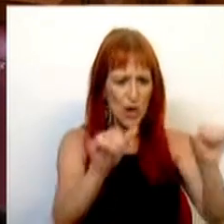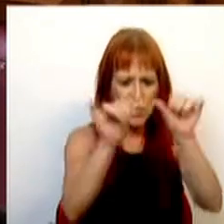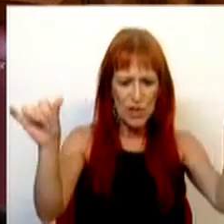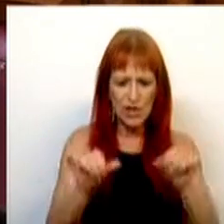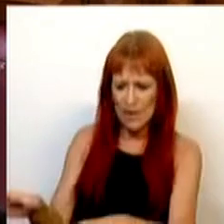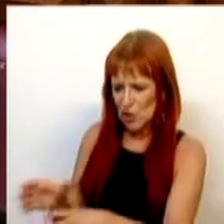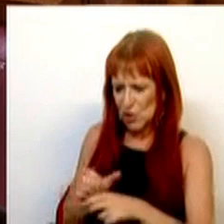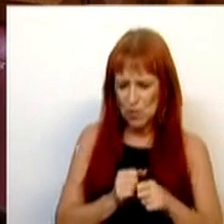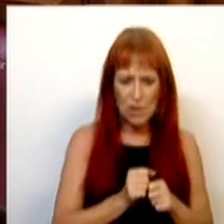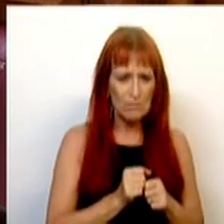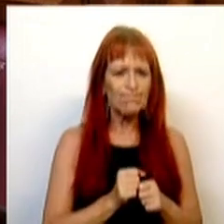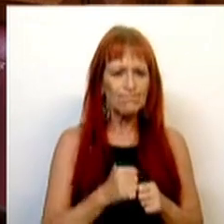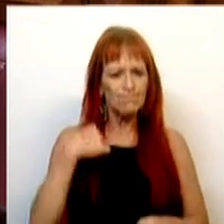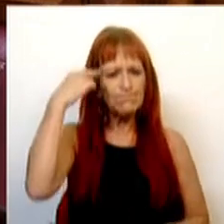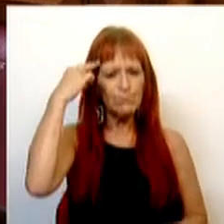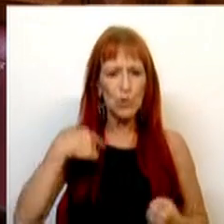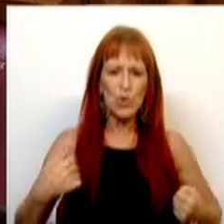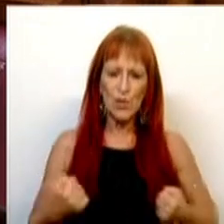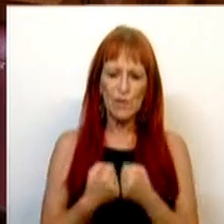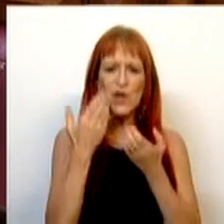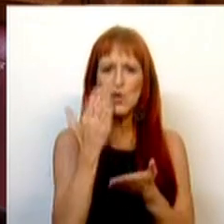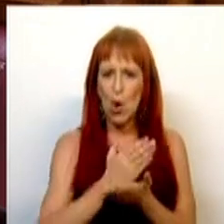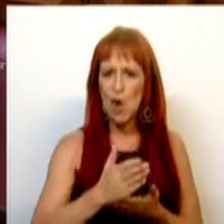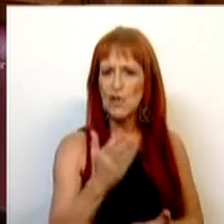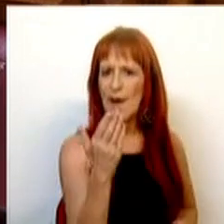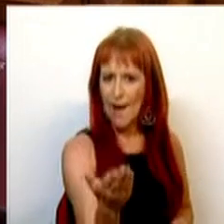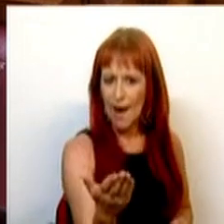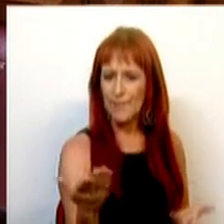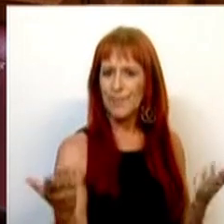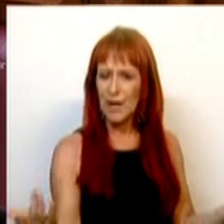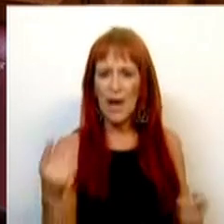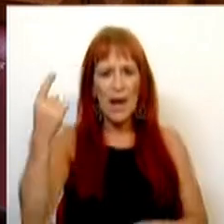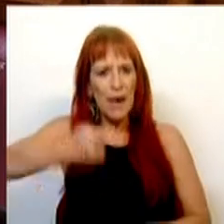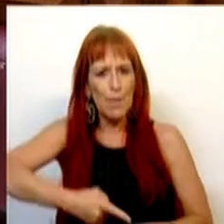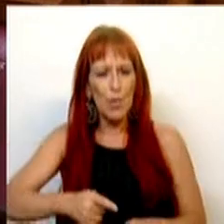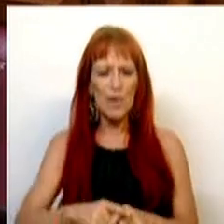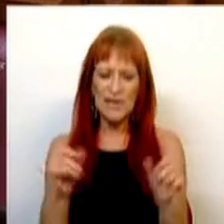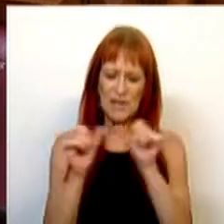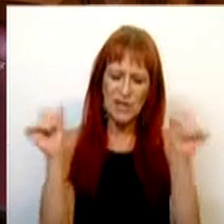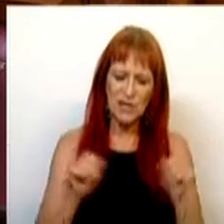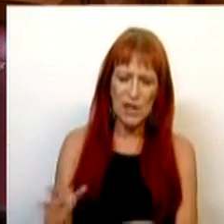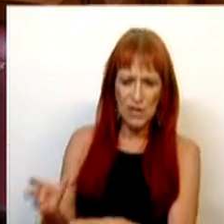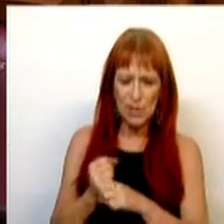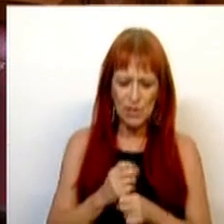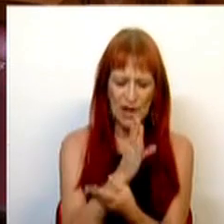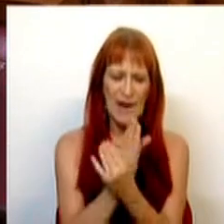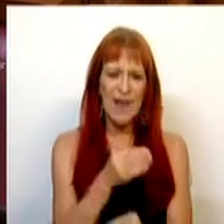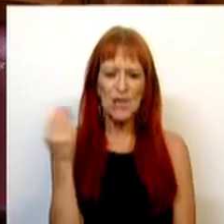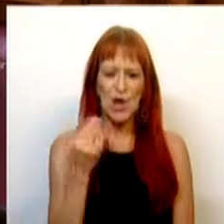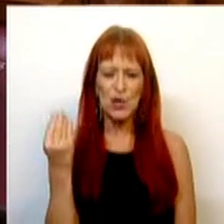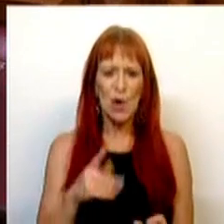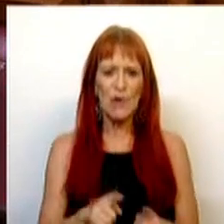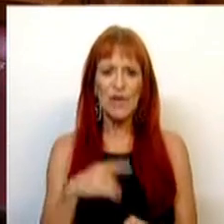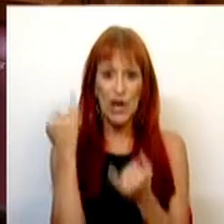de acolhimento, estamos cientes dos desafios que temos pela frente. Assim, impõe-se um sistema de acolhimento de crianças e